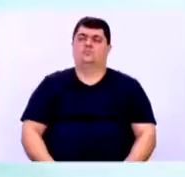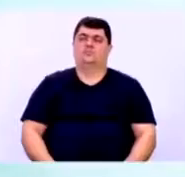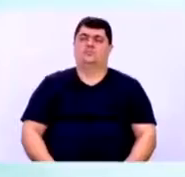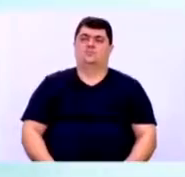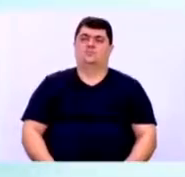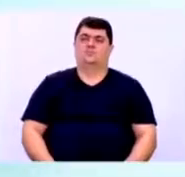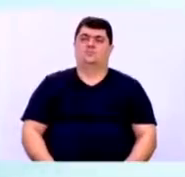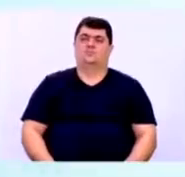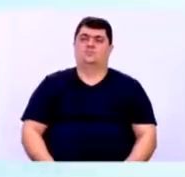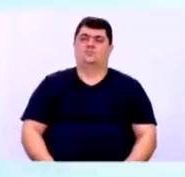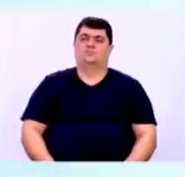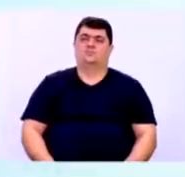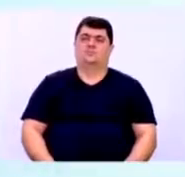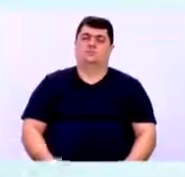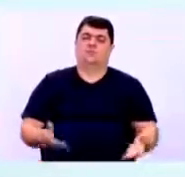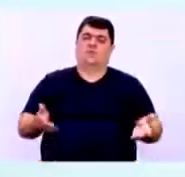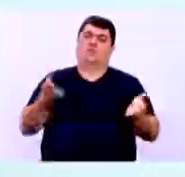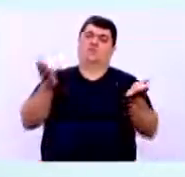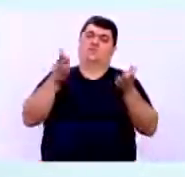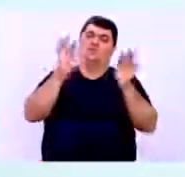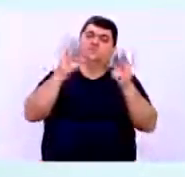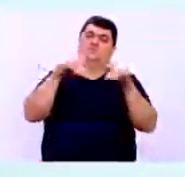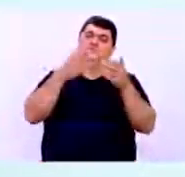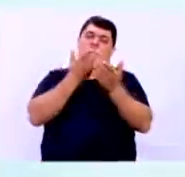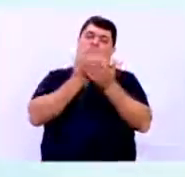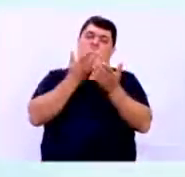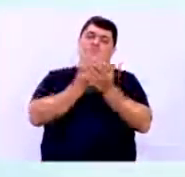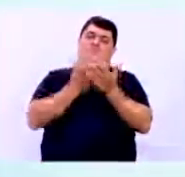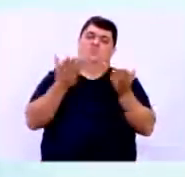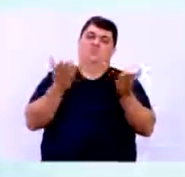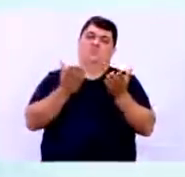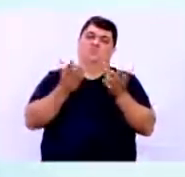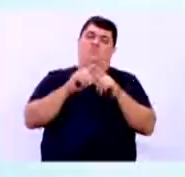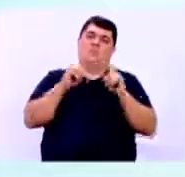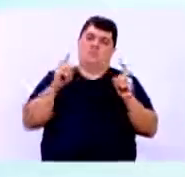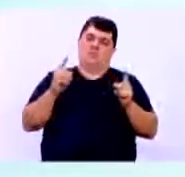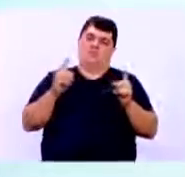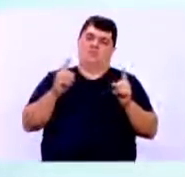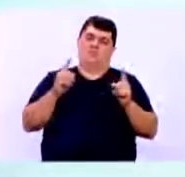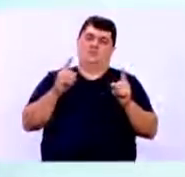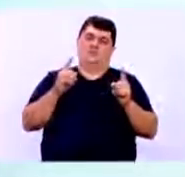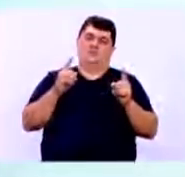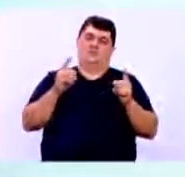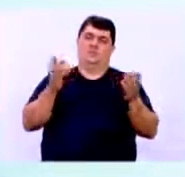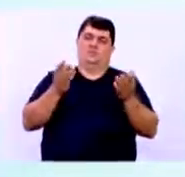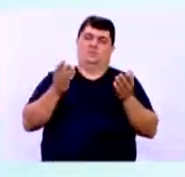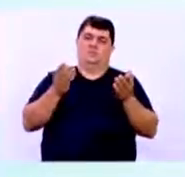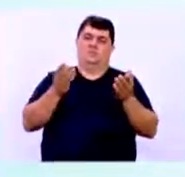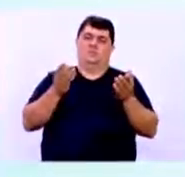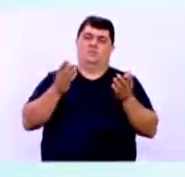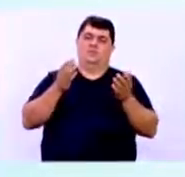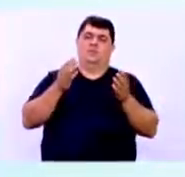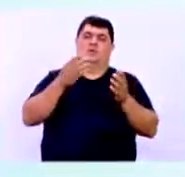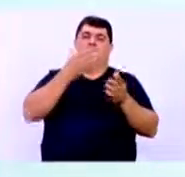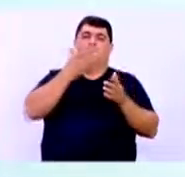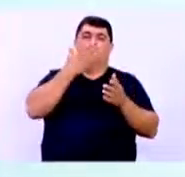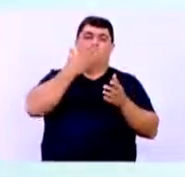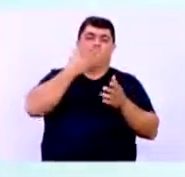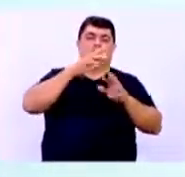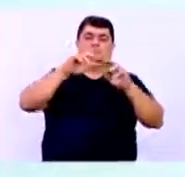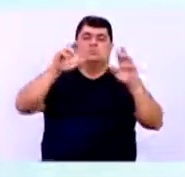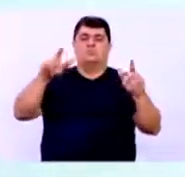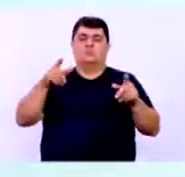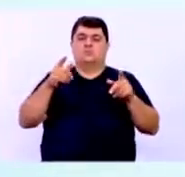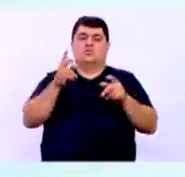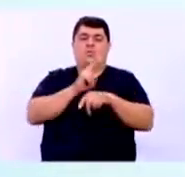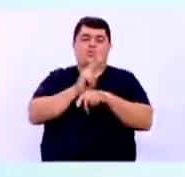pessoal. Infelizmente estamos chegando ao final da nossa aula, mas o que tínhamos para passar é isso, os métodos do controle